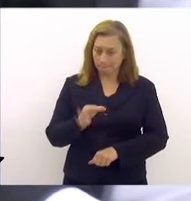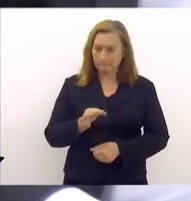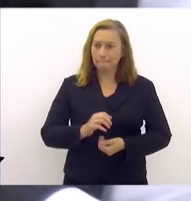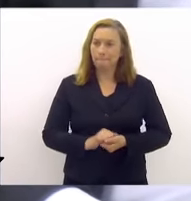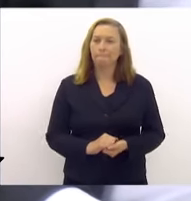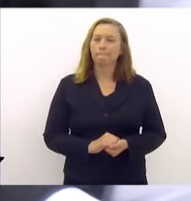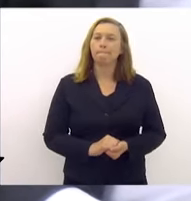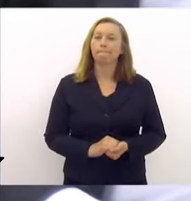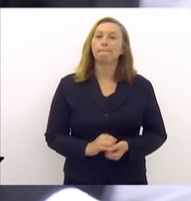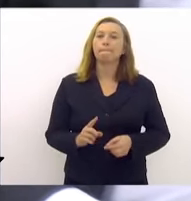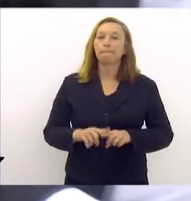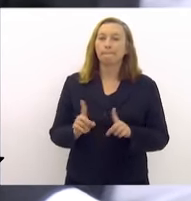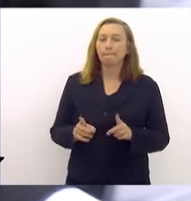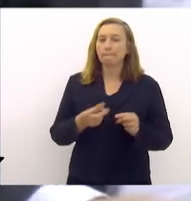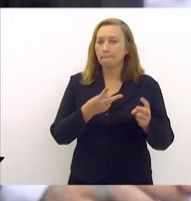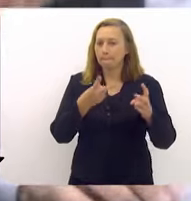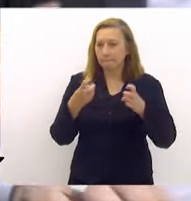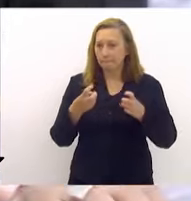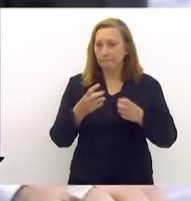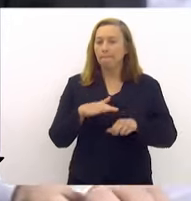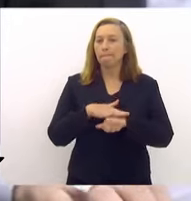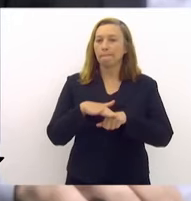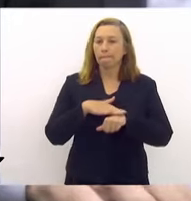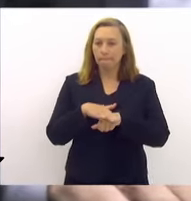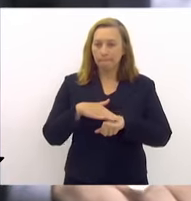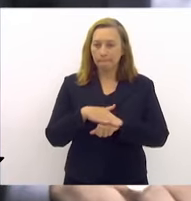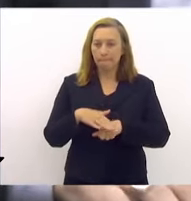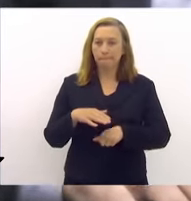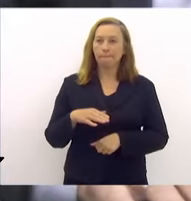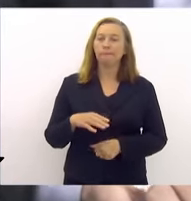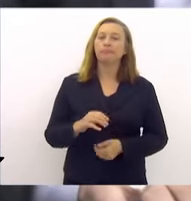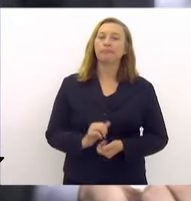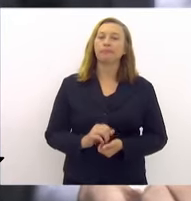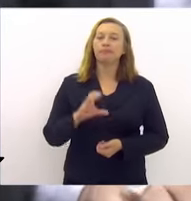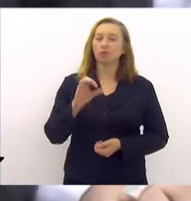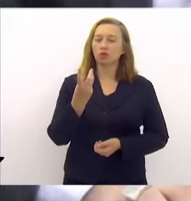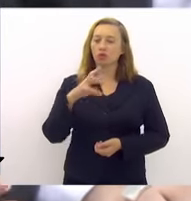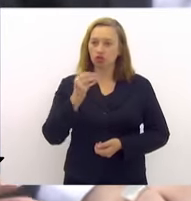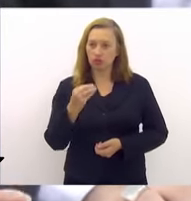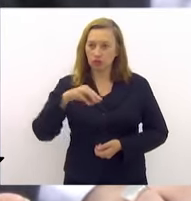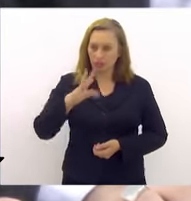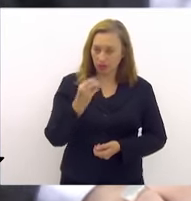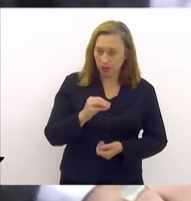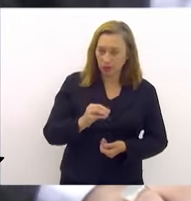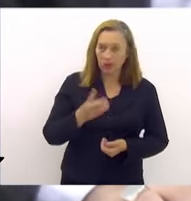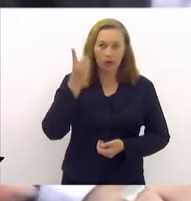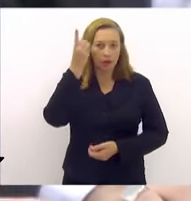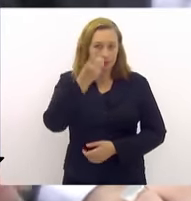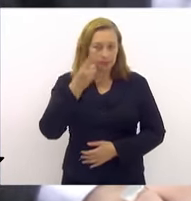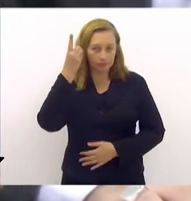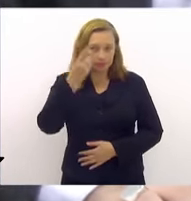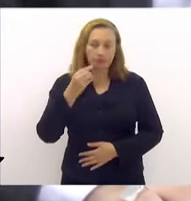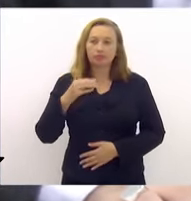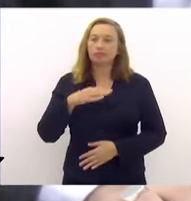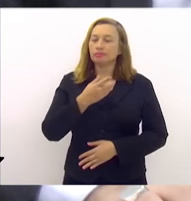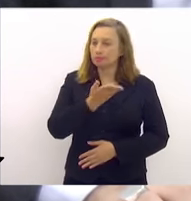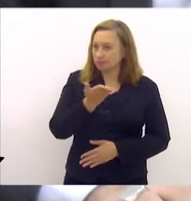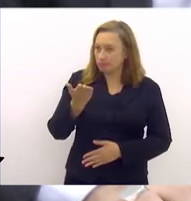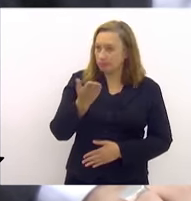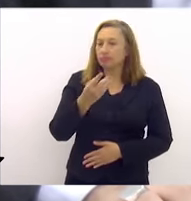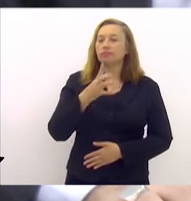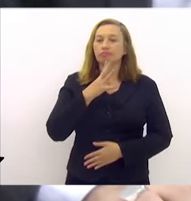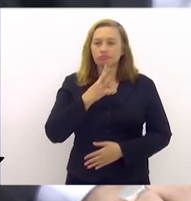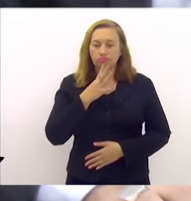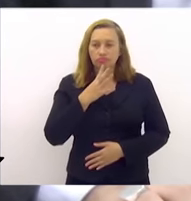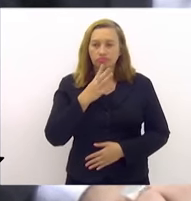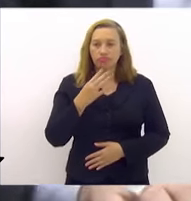sessão, mas observar que conversei com o autor da matéria, né, informando ao deputado Chico Machado, que todos conhecem, é uma grande